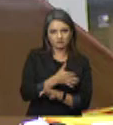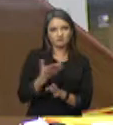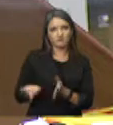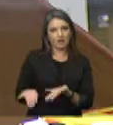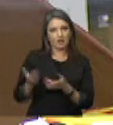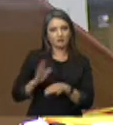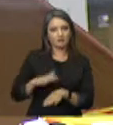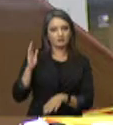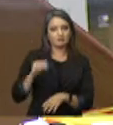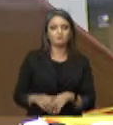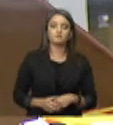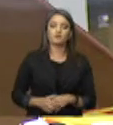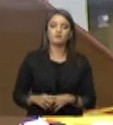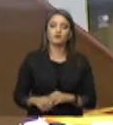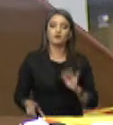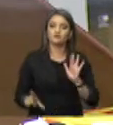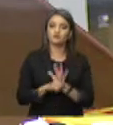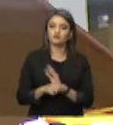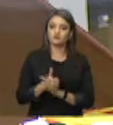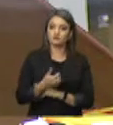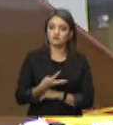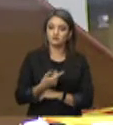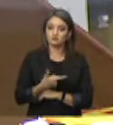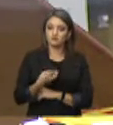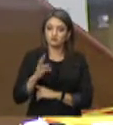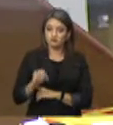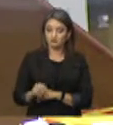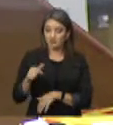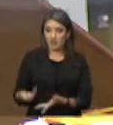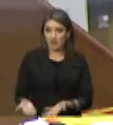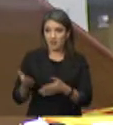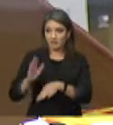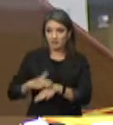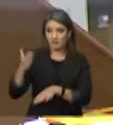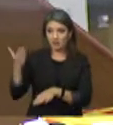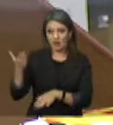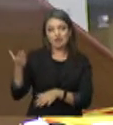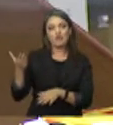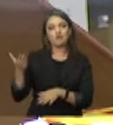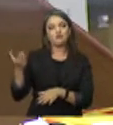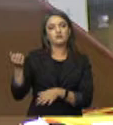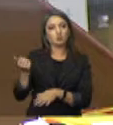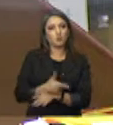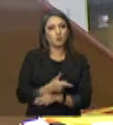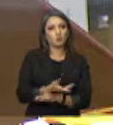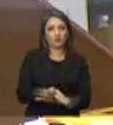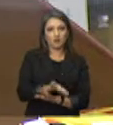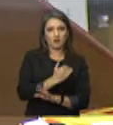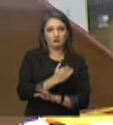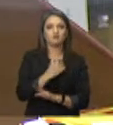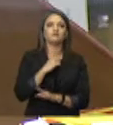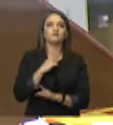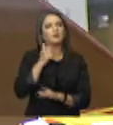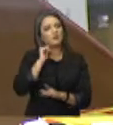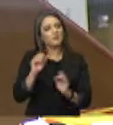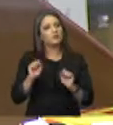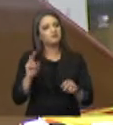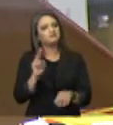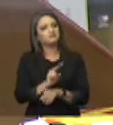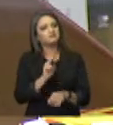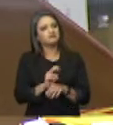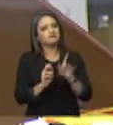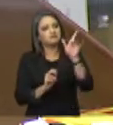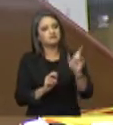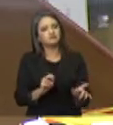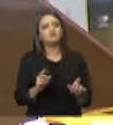por ser ali 14230 de 2021 mais favorável ao acusado é desligou a sua aplicação pois a retroatividade da Norma penal